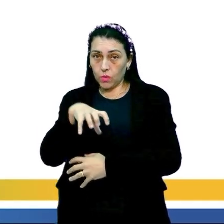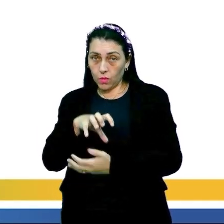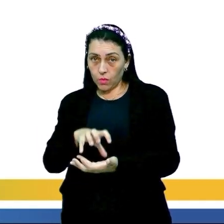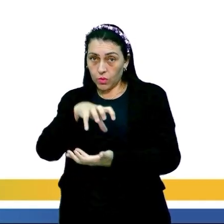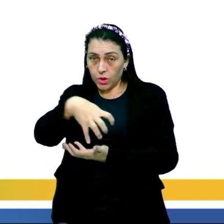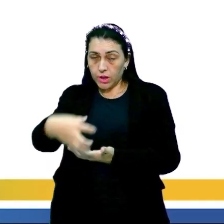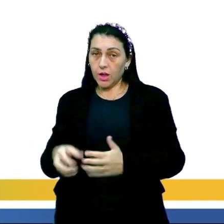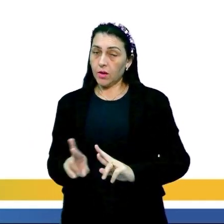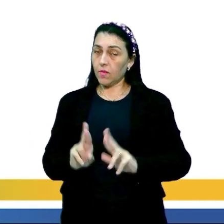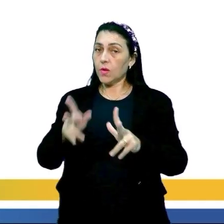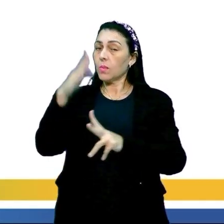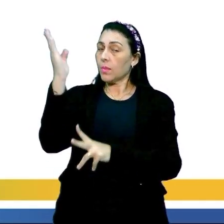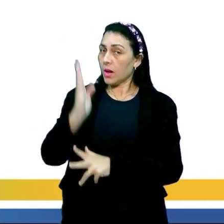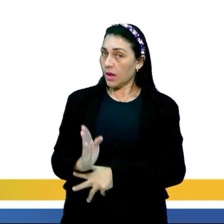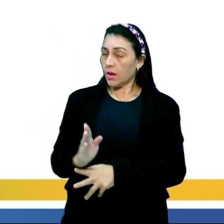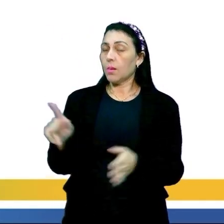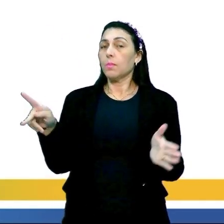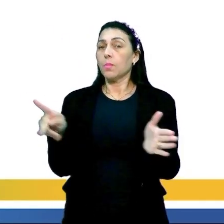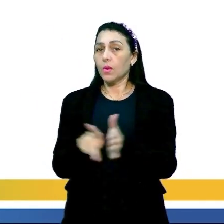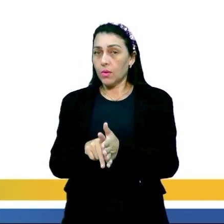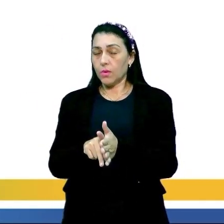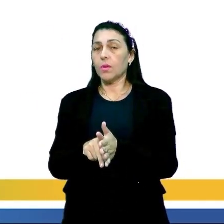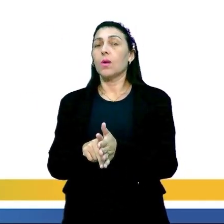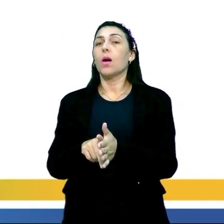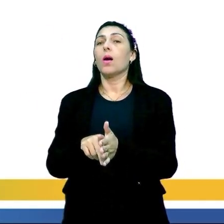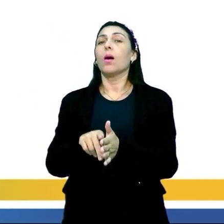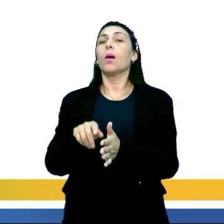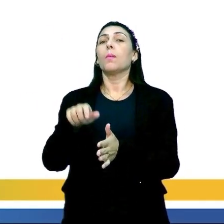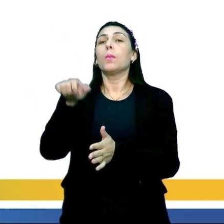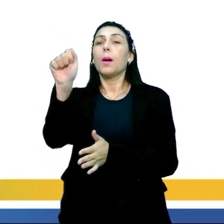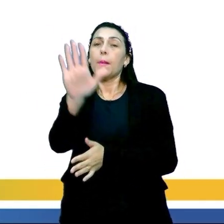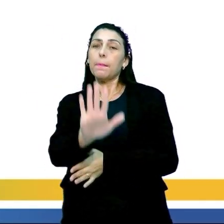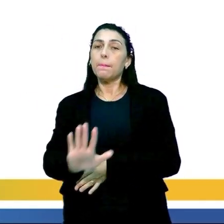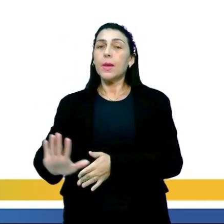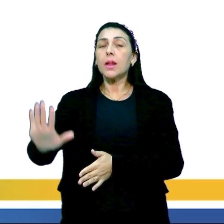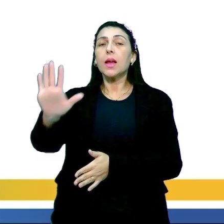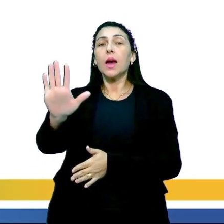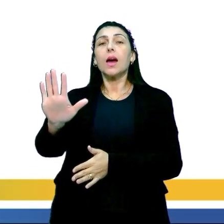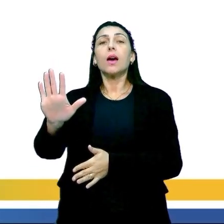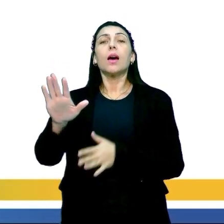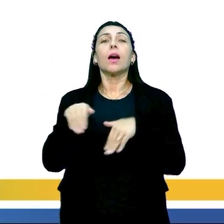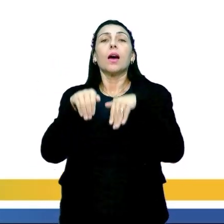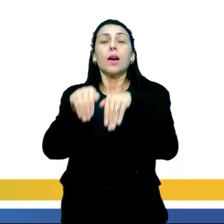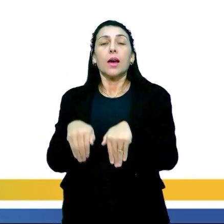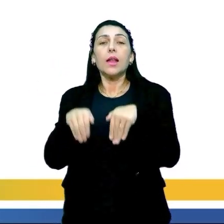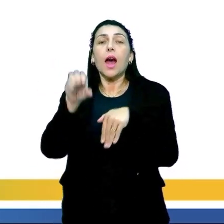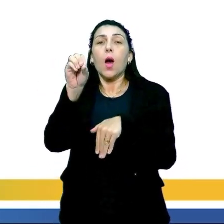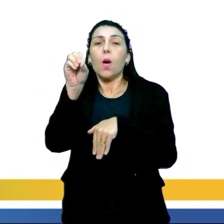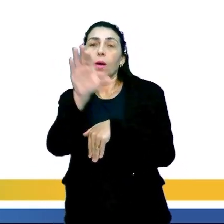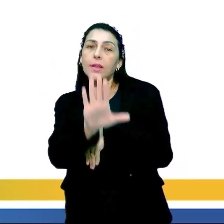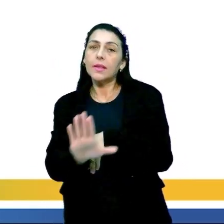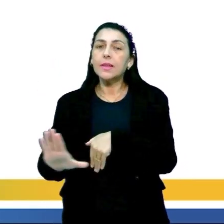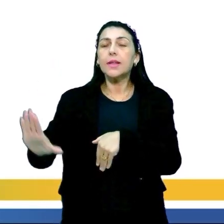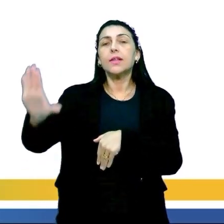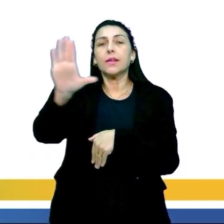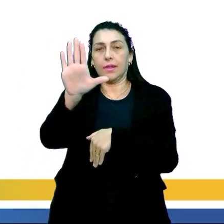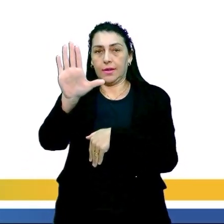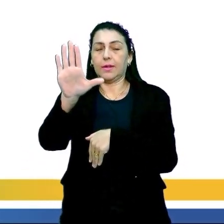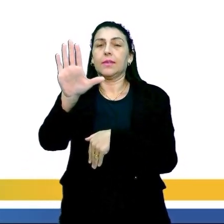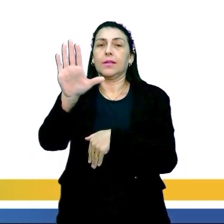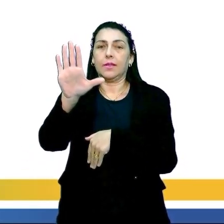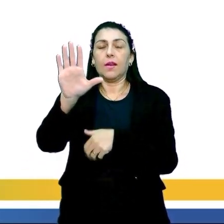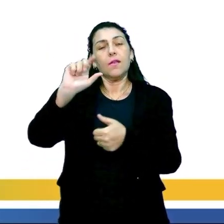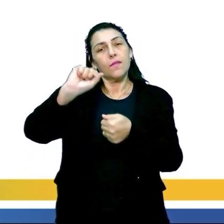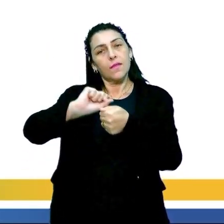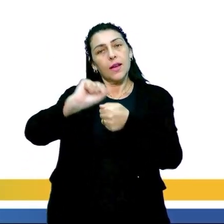diferentes. O Brasil, ele está no continente americano. A Austrália fica na Oceania, né? No continente oceânico. Então, eu